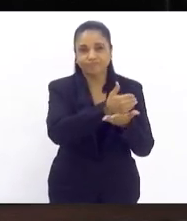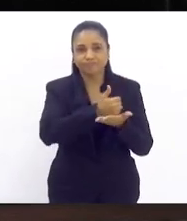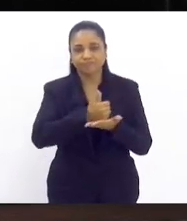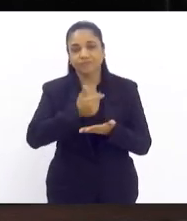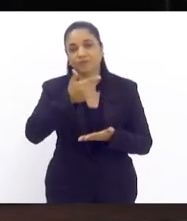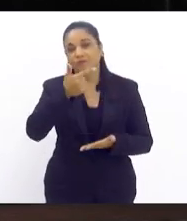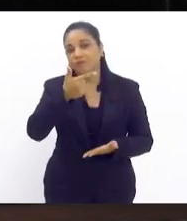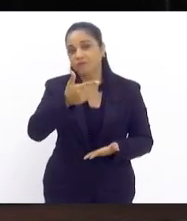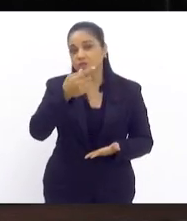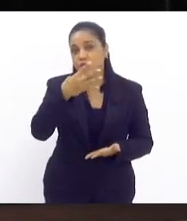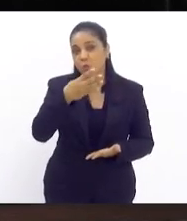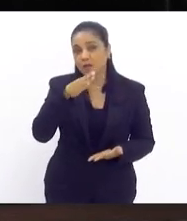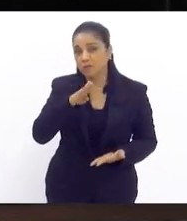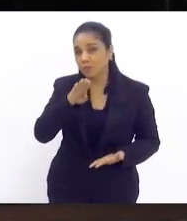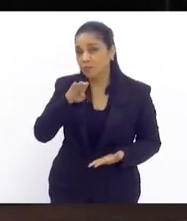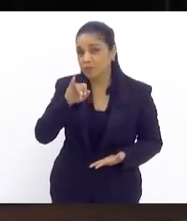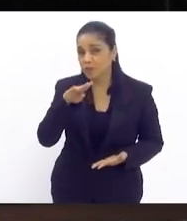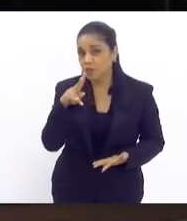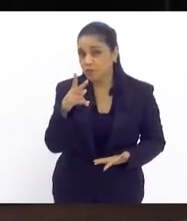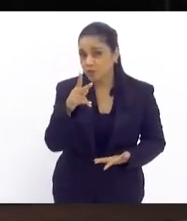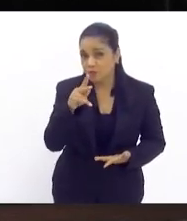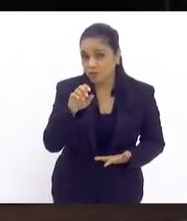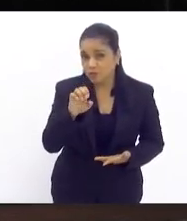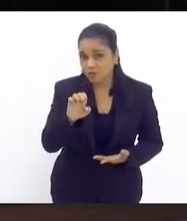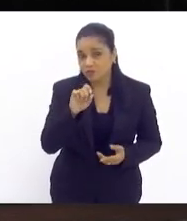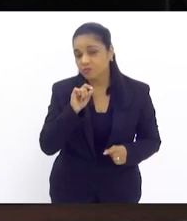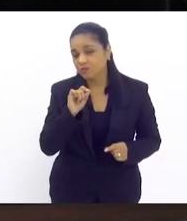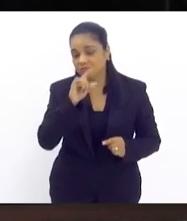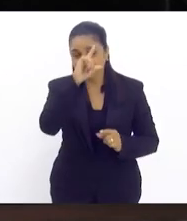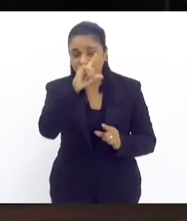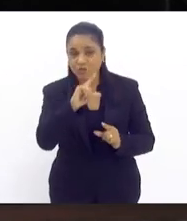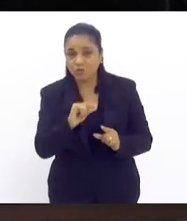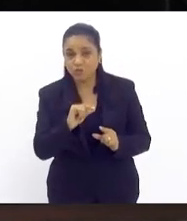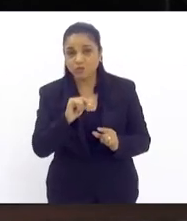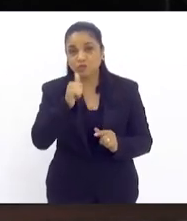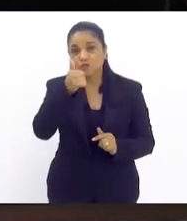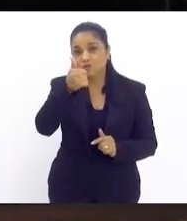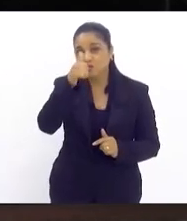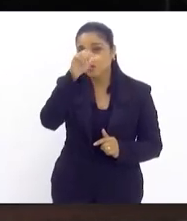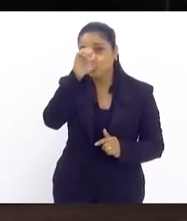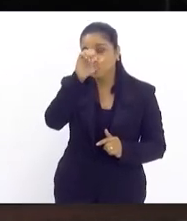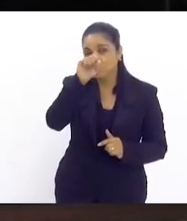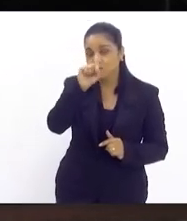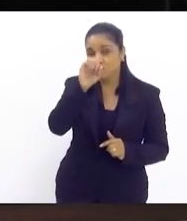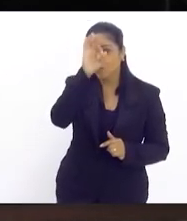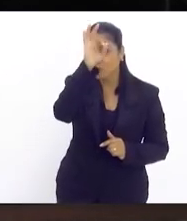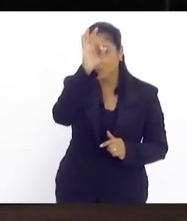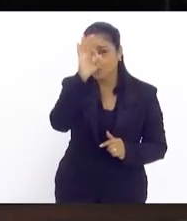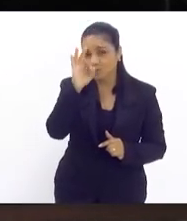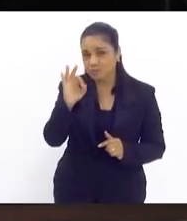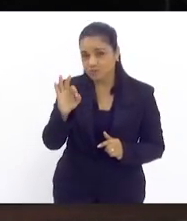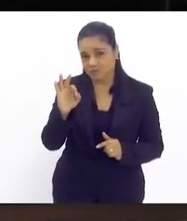24 bilhões, o que vai importar numa redução de 18,9%.